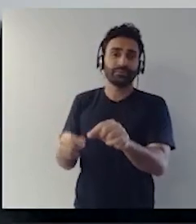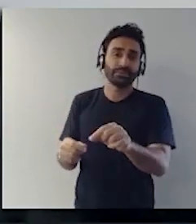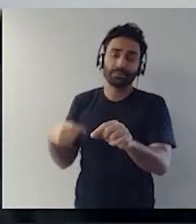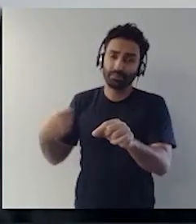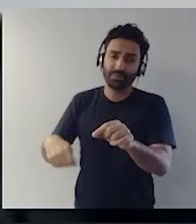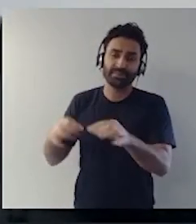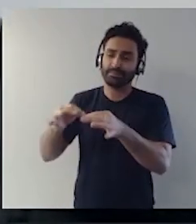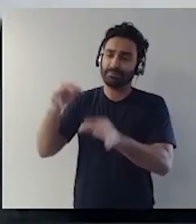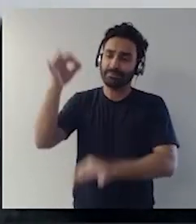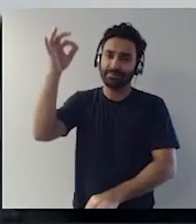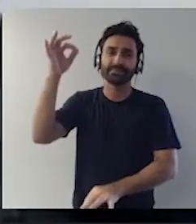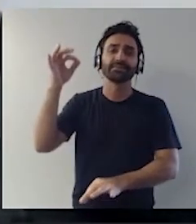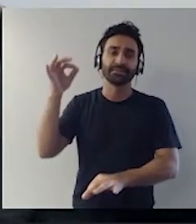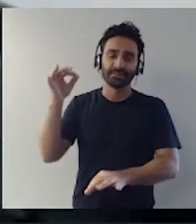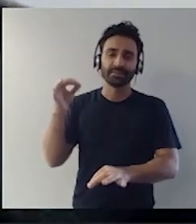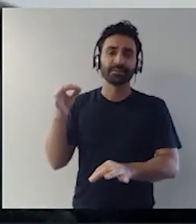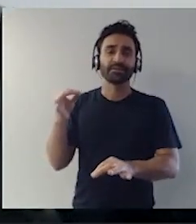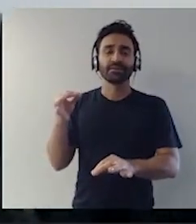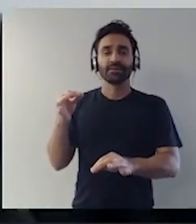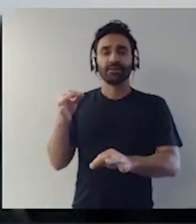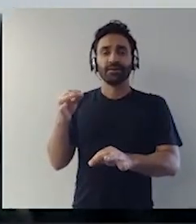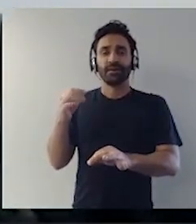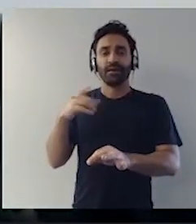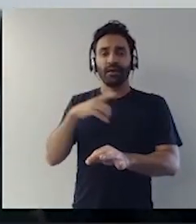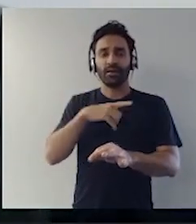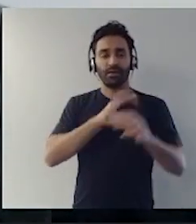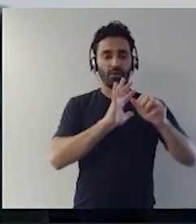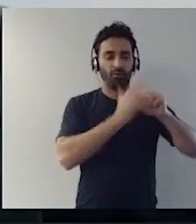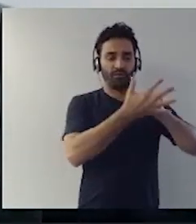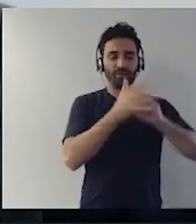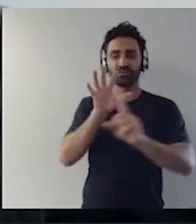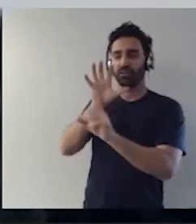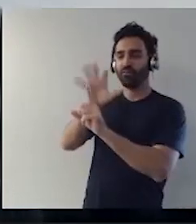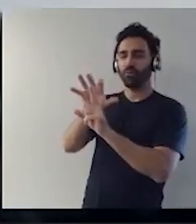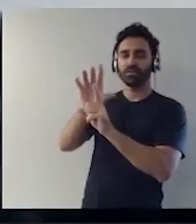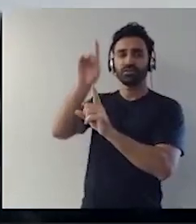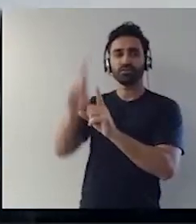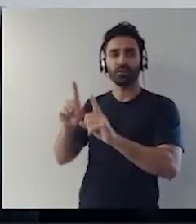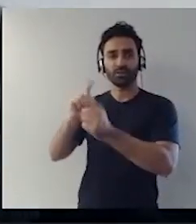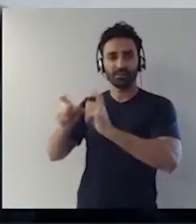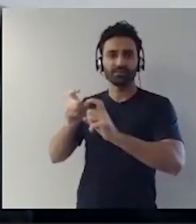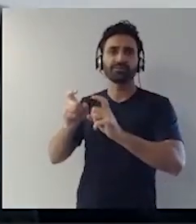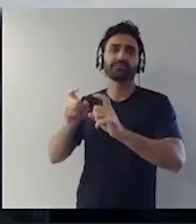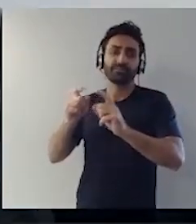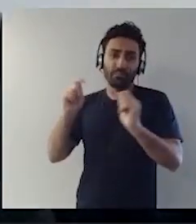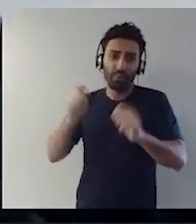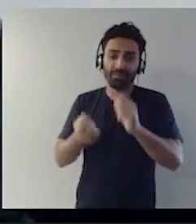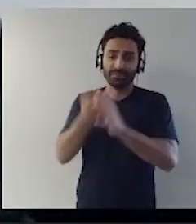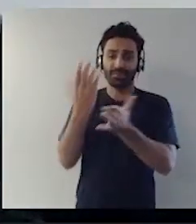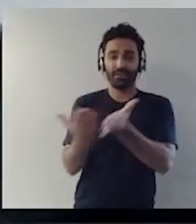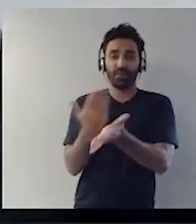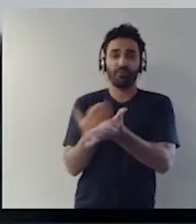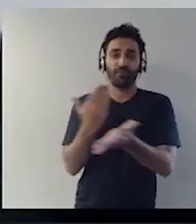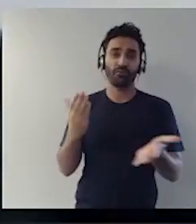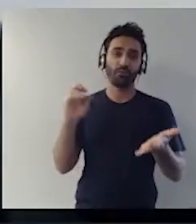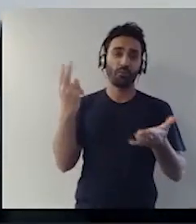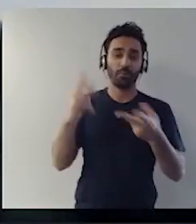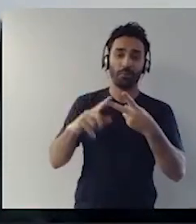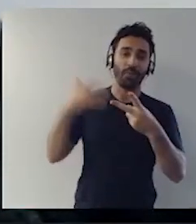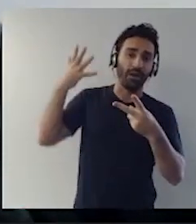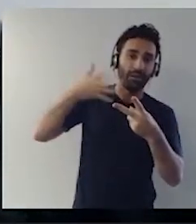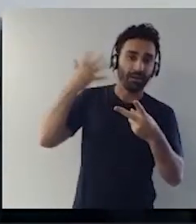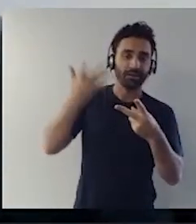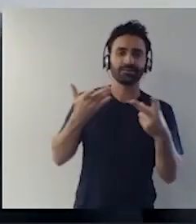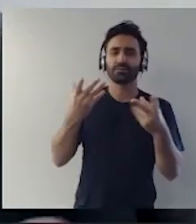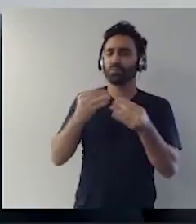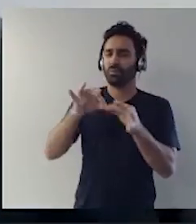tema, impactos da Covid-19 no direito administrativo, dará muitos livros, já deu alguns livros, dará muitos livros, dará muitas palestras, e o que